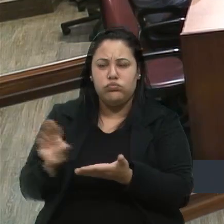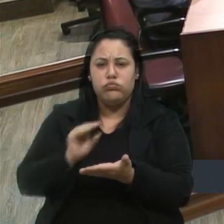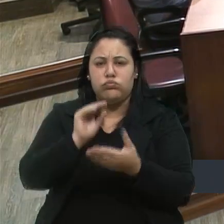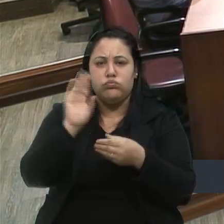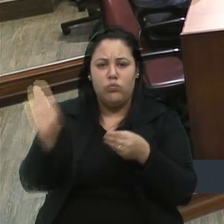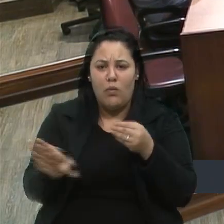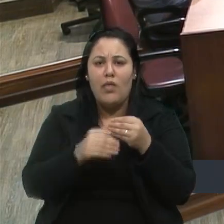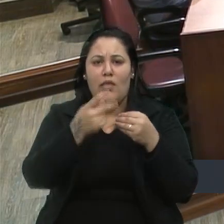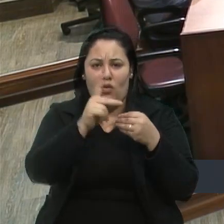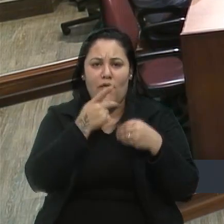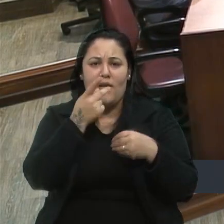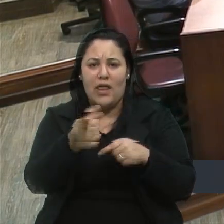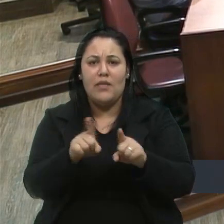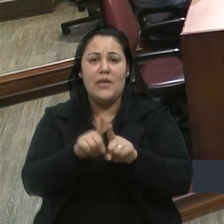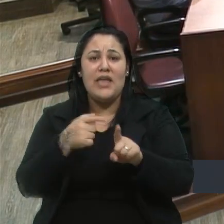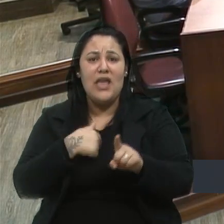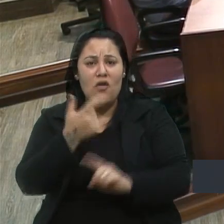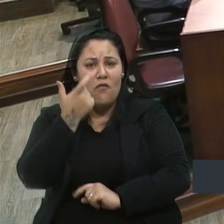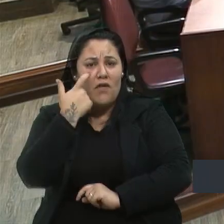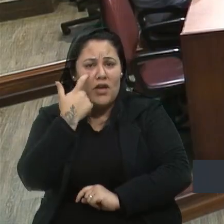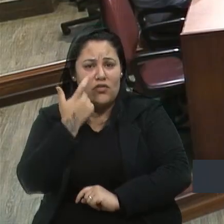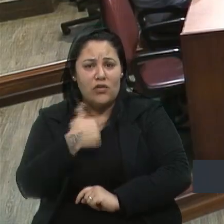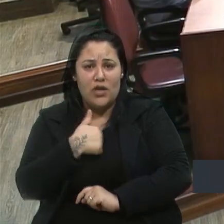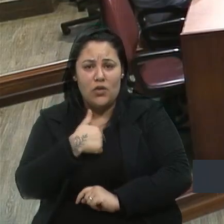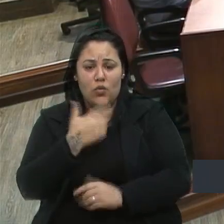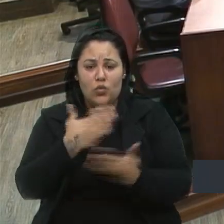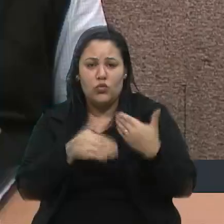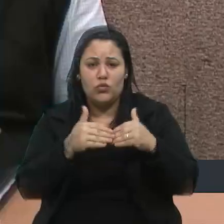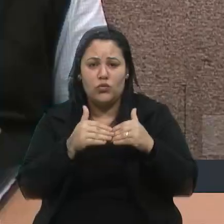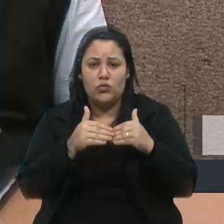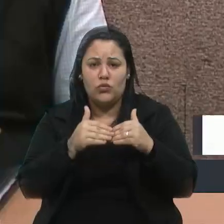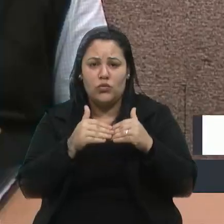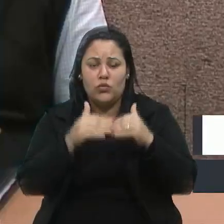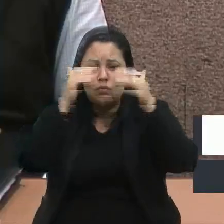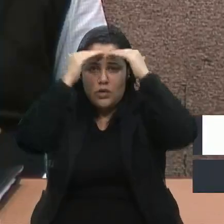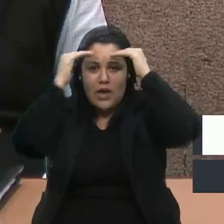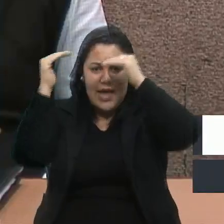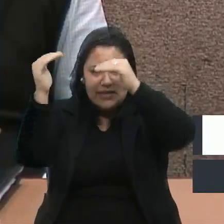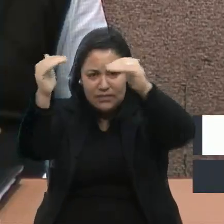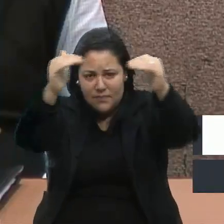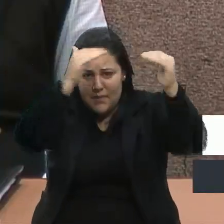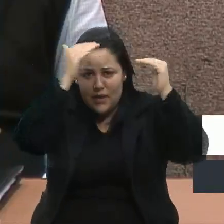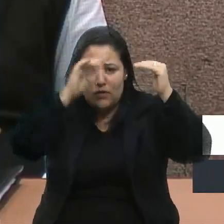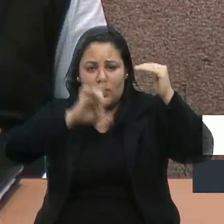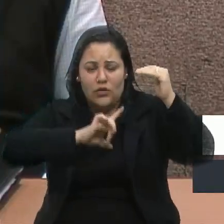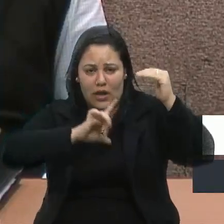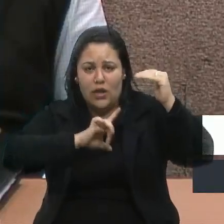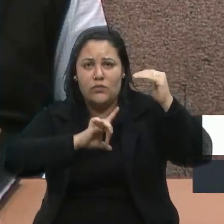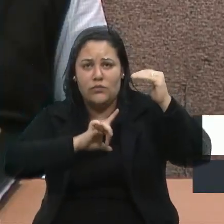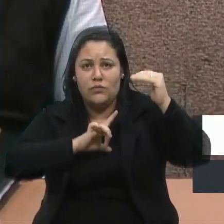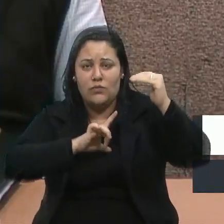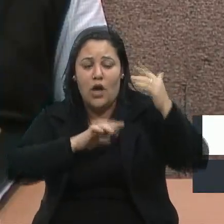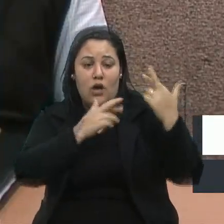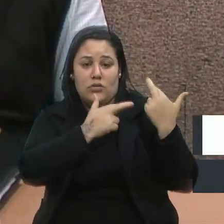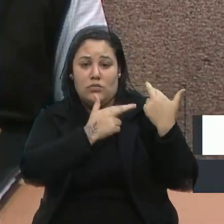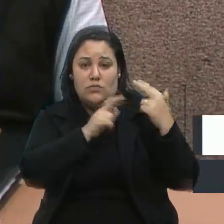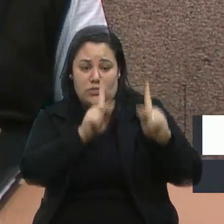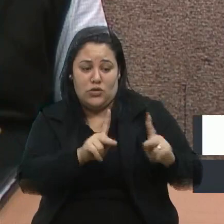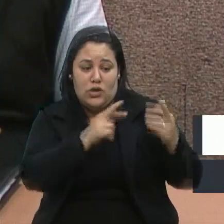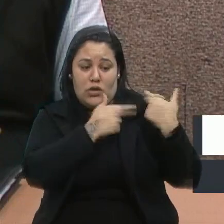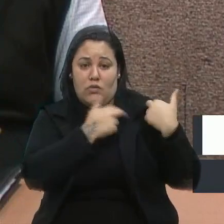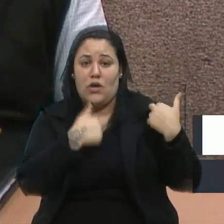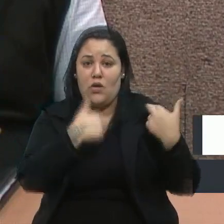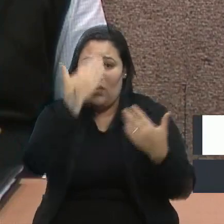agora, que eu vejo, assim, com todo o respeito, toda a vênia aos responsáveis, né? Mas acredito que um